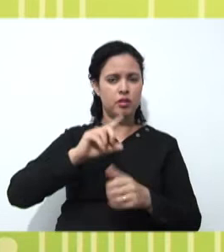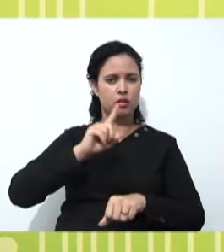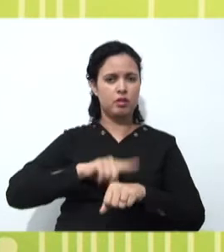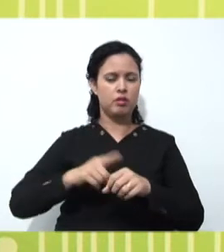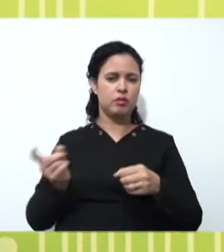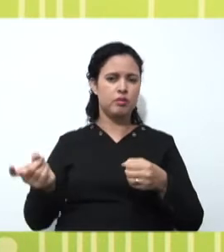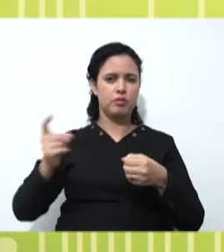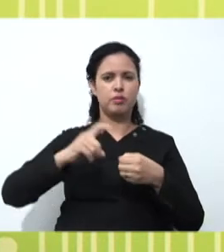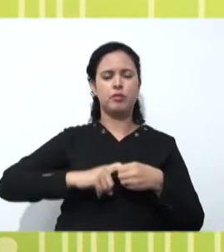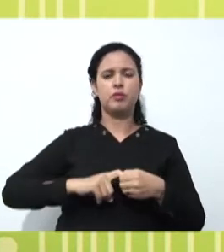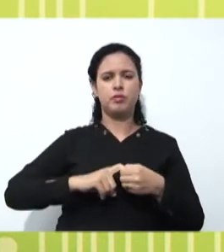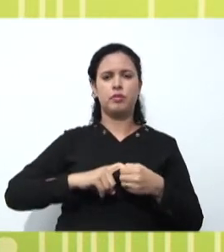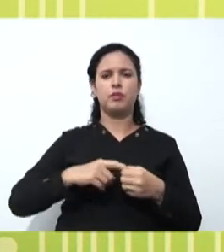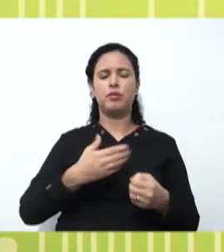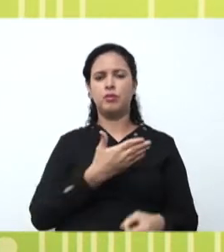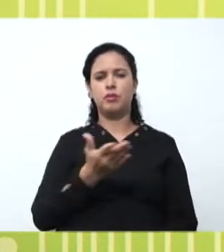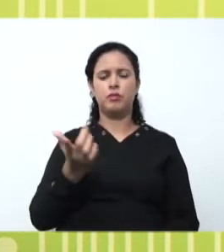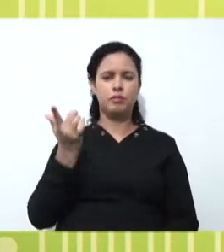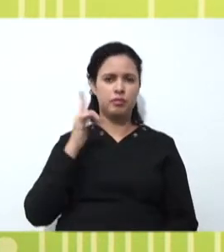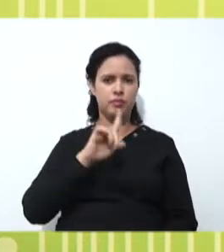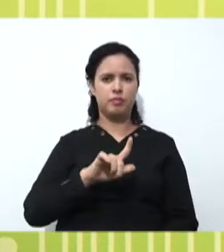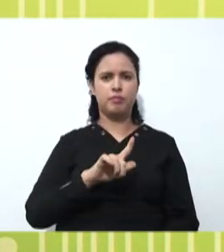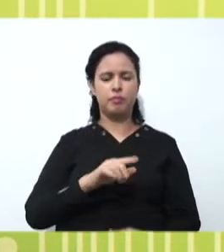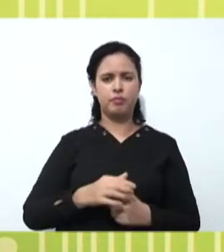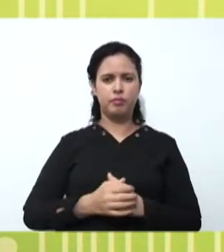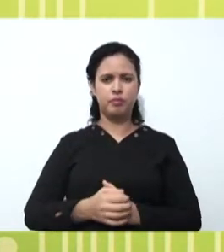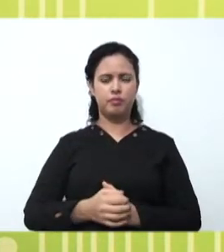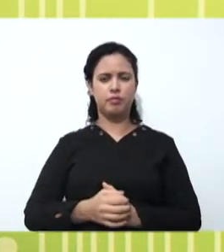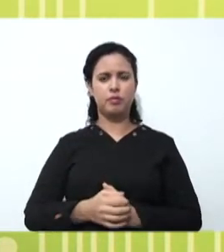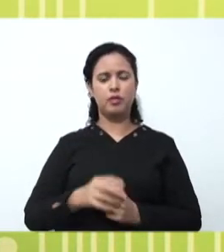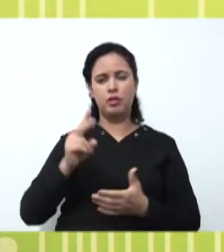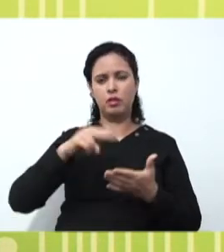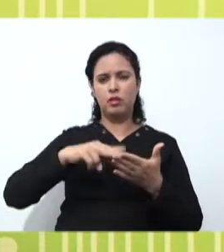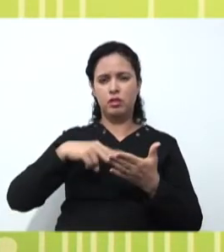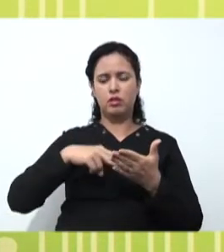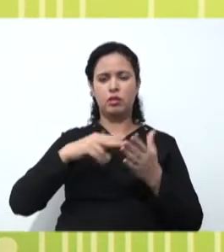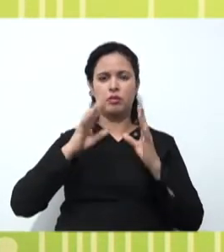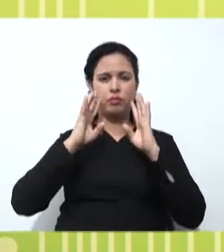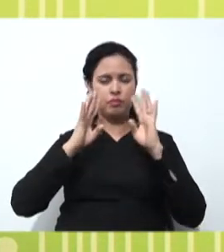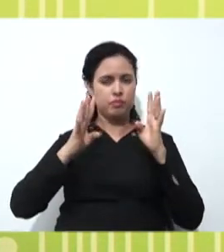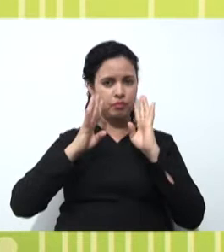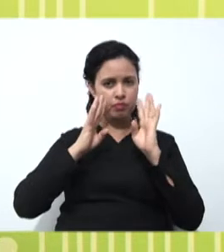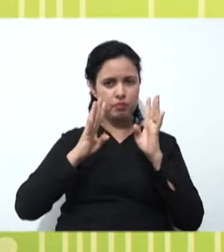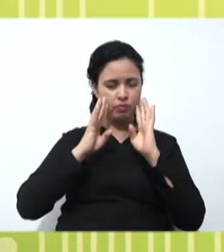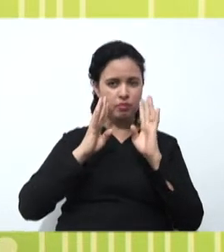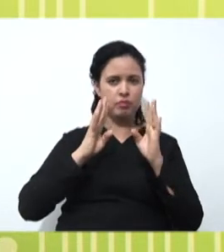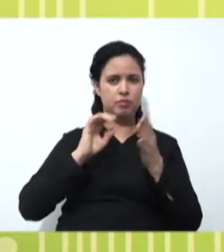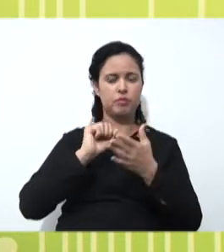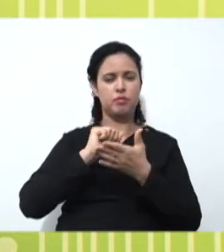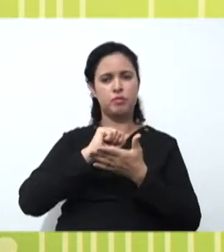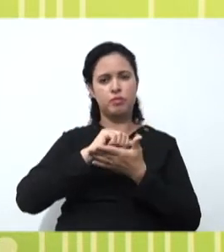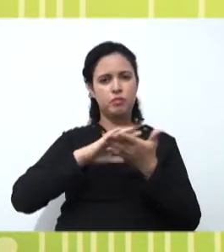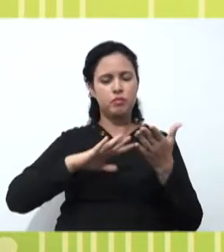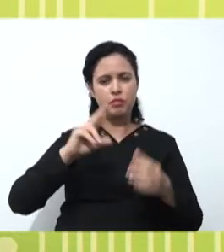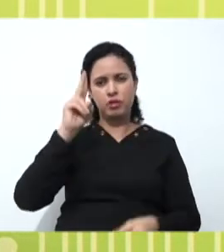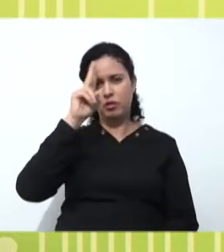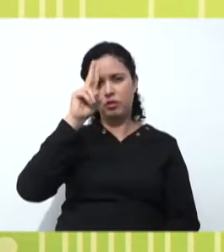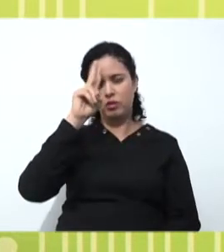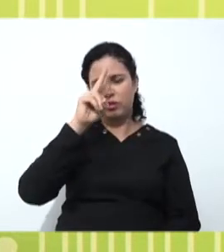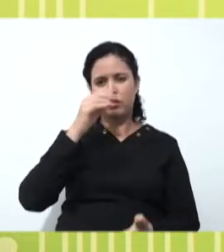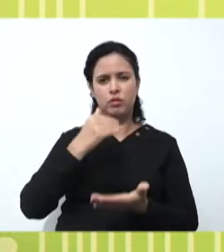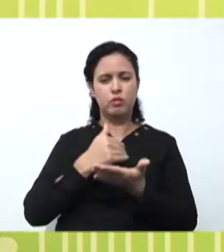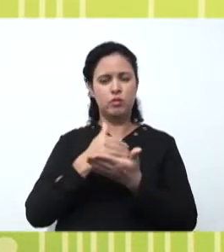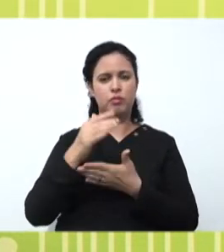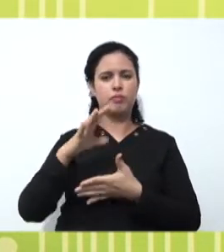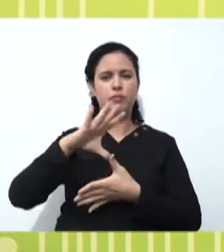retomar o conteúdo, vocês vão acompanhar. Então leiam com atenção essas atividades, essas histórias e comecem a mapear